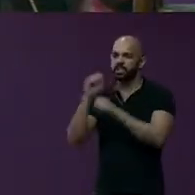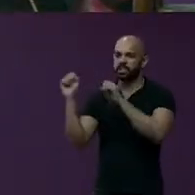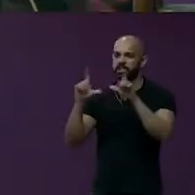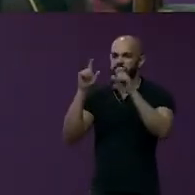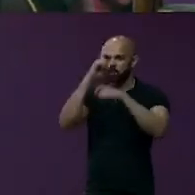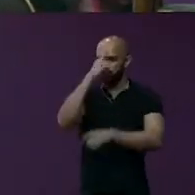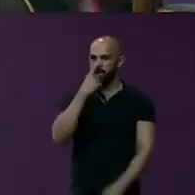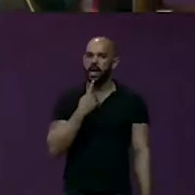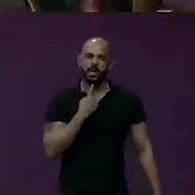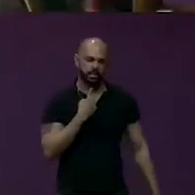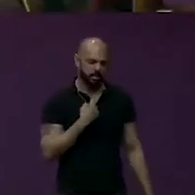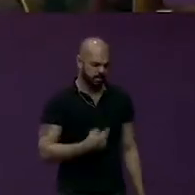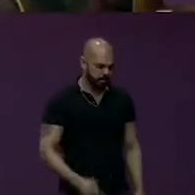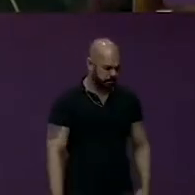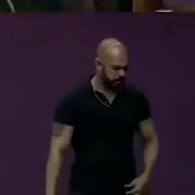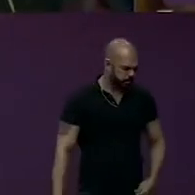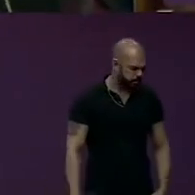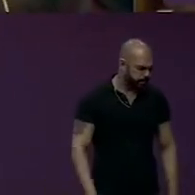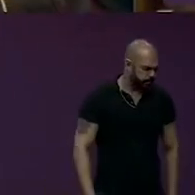aqui.